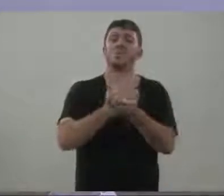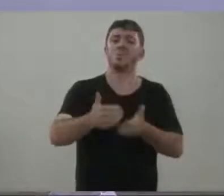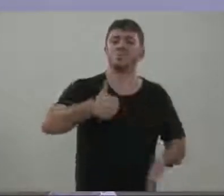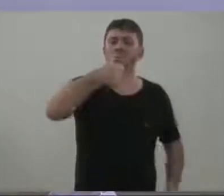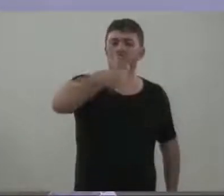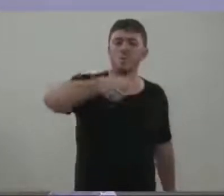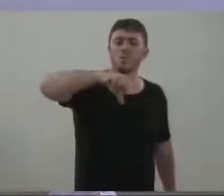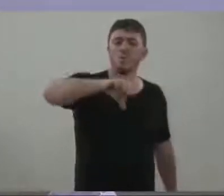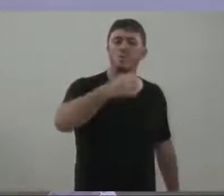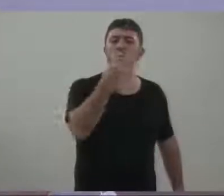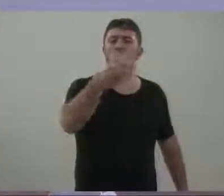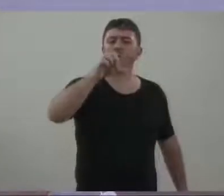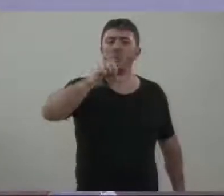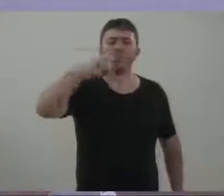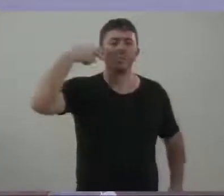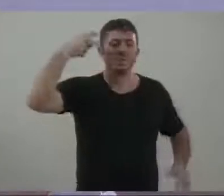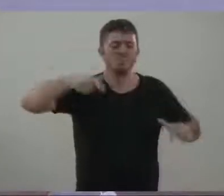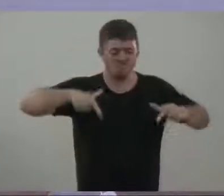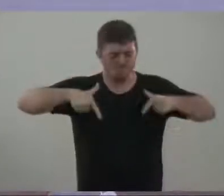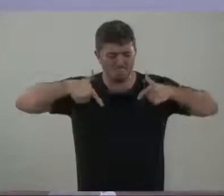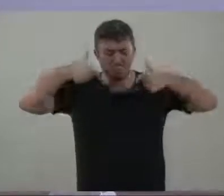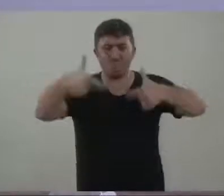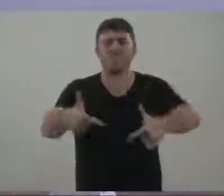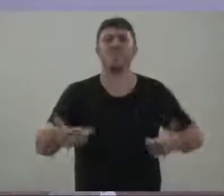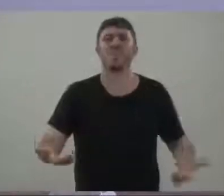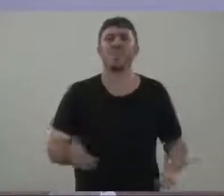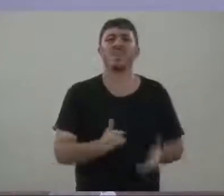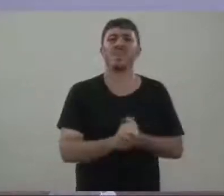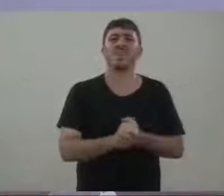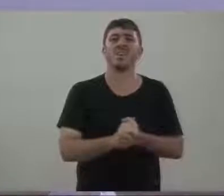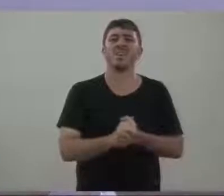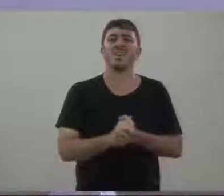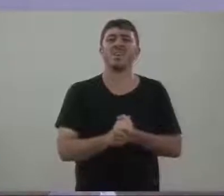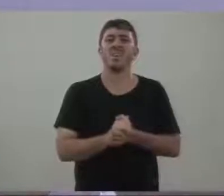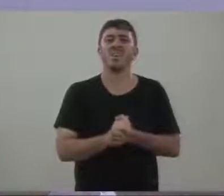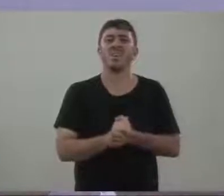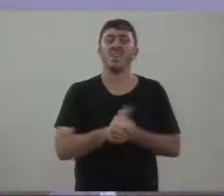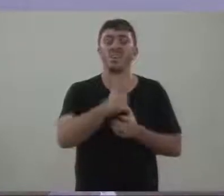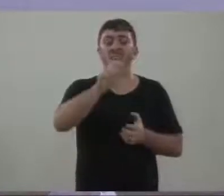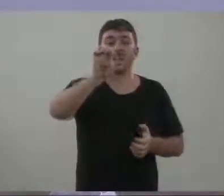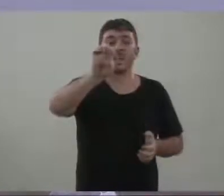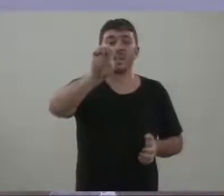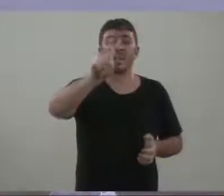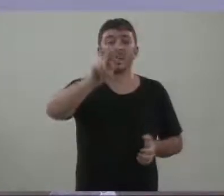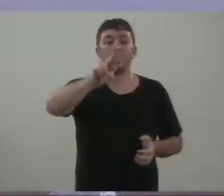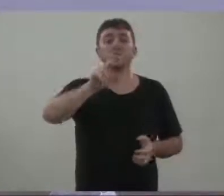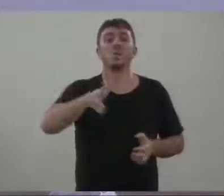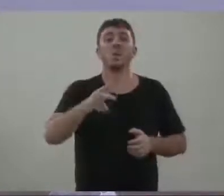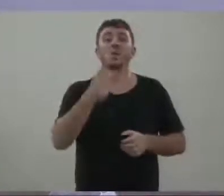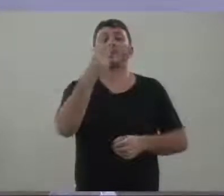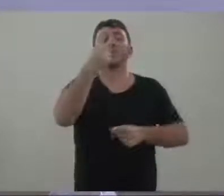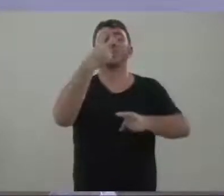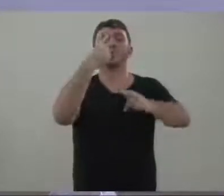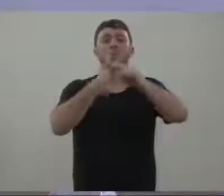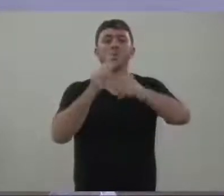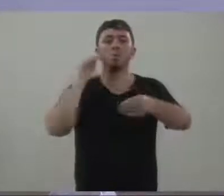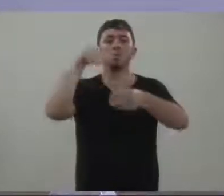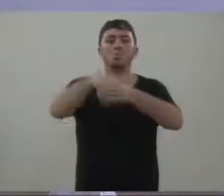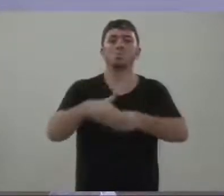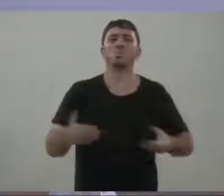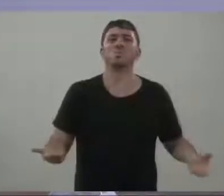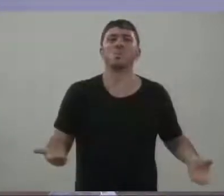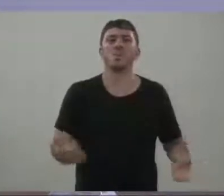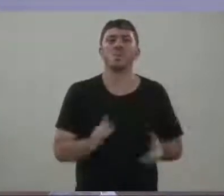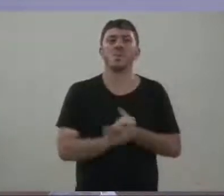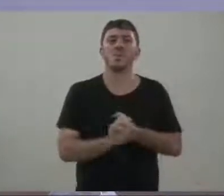vereadores dando o melhor para a cidade. Vereador, presidente dessa casa por 2 mandatos agora. 2 vezes. Uma vez já é difícil